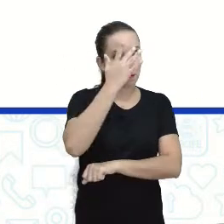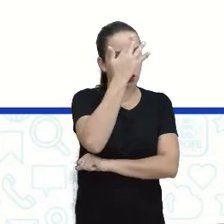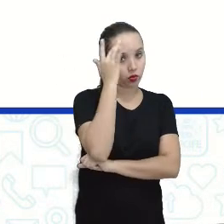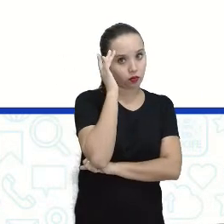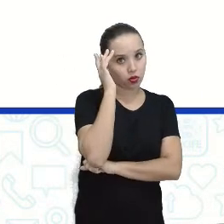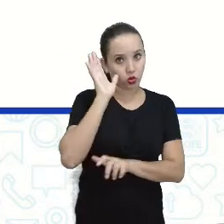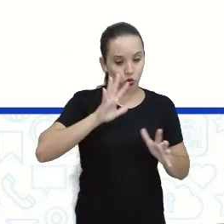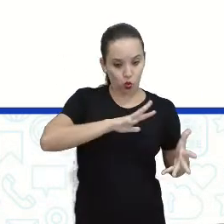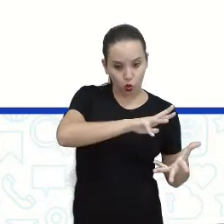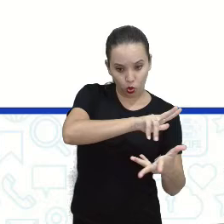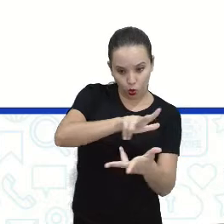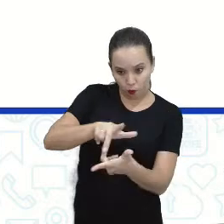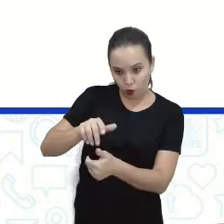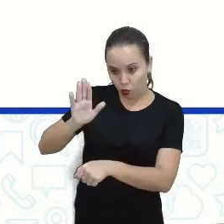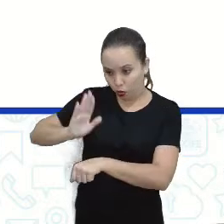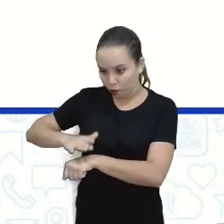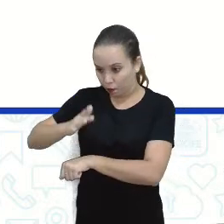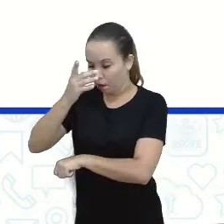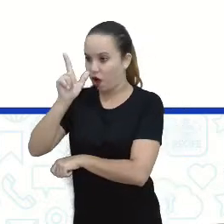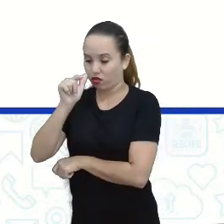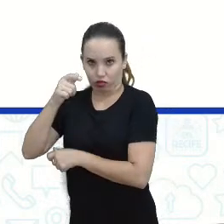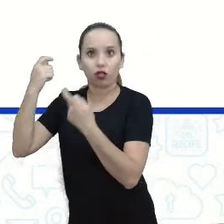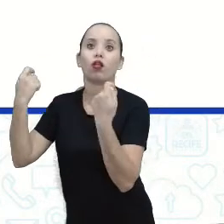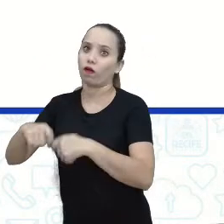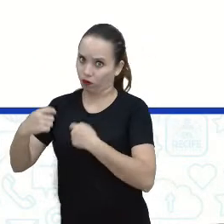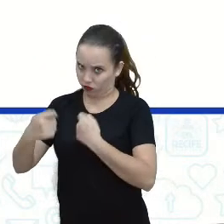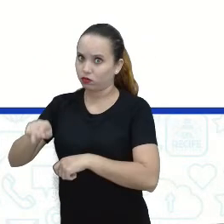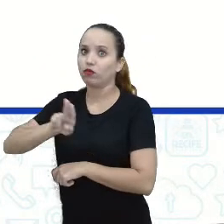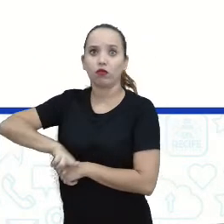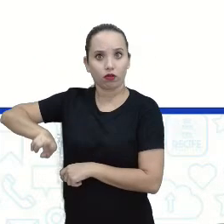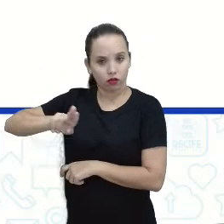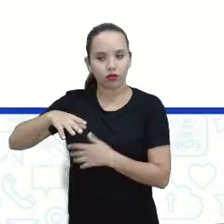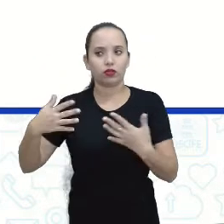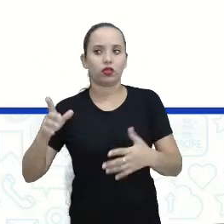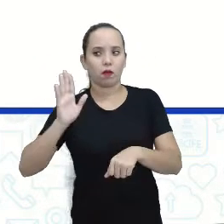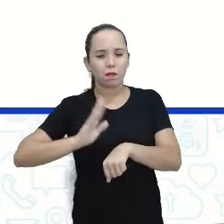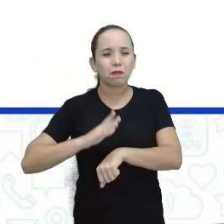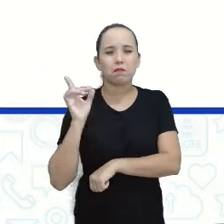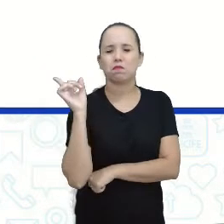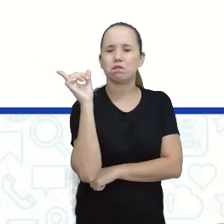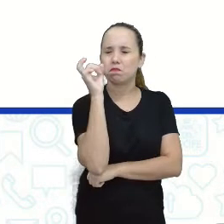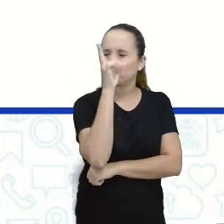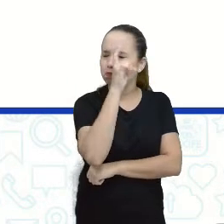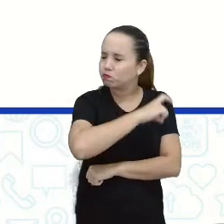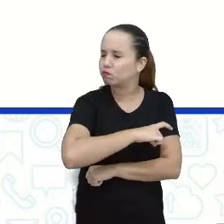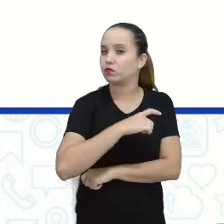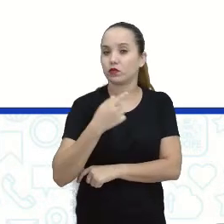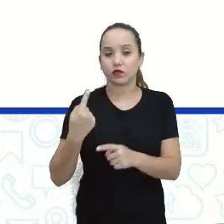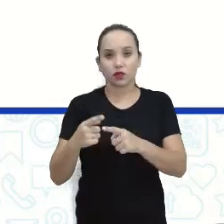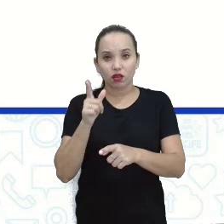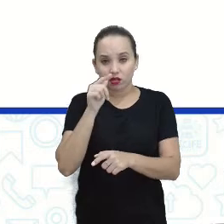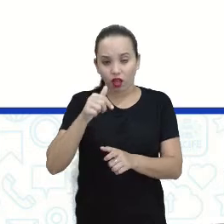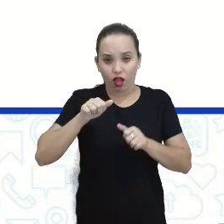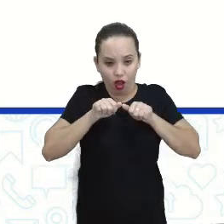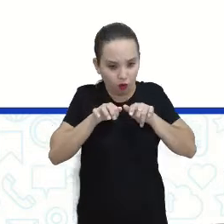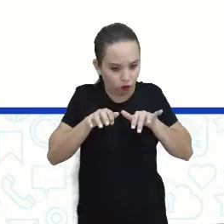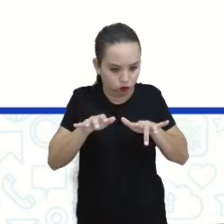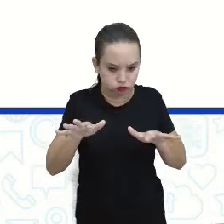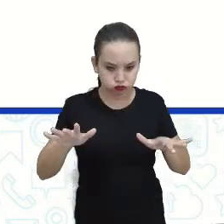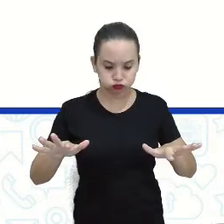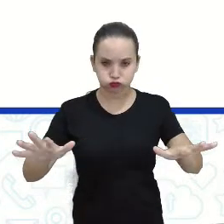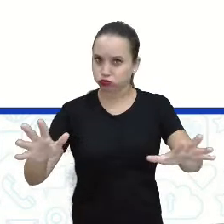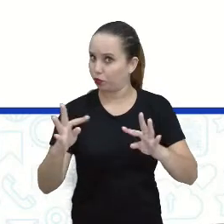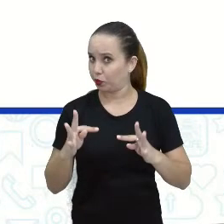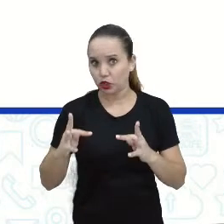dessa água, né? Então, vai ficar difícil, já que a gente sabe que essa água doce não é bem distribuída no globo,